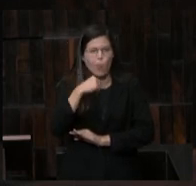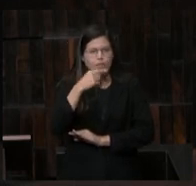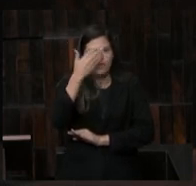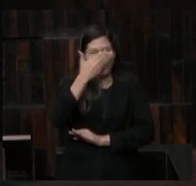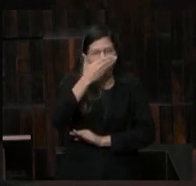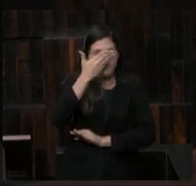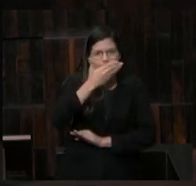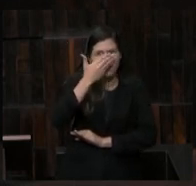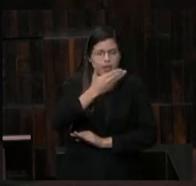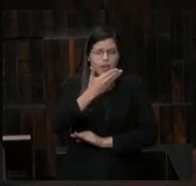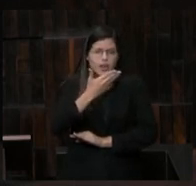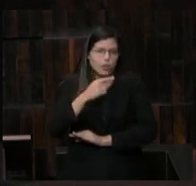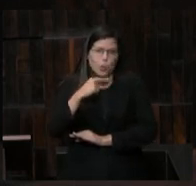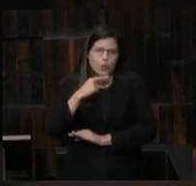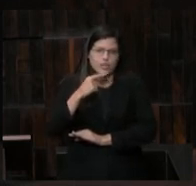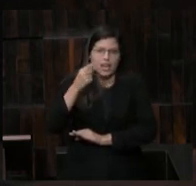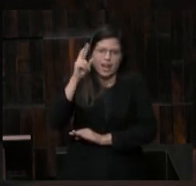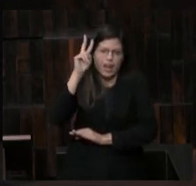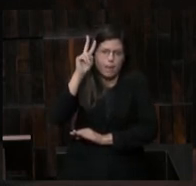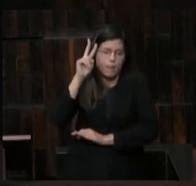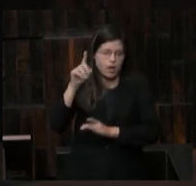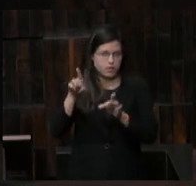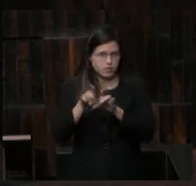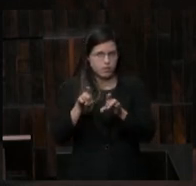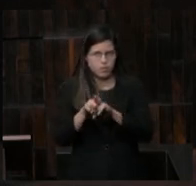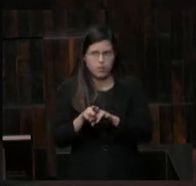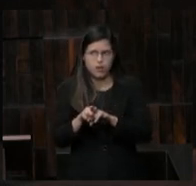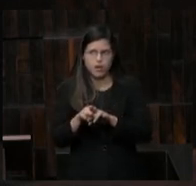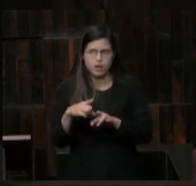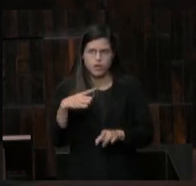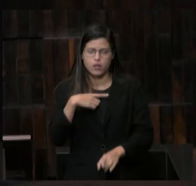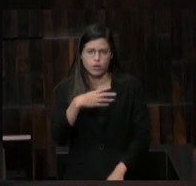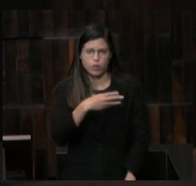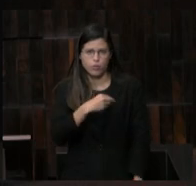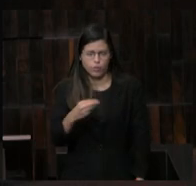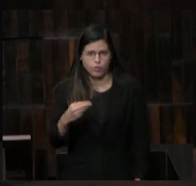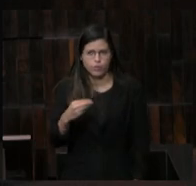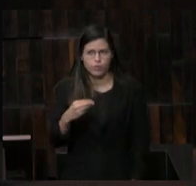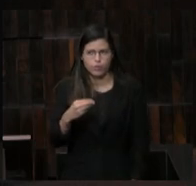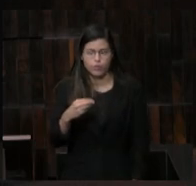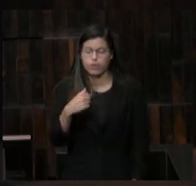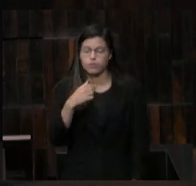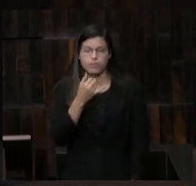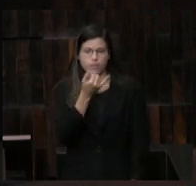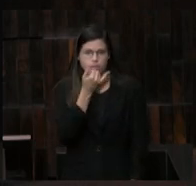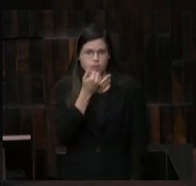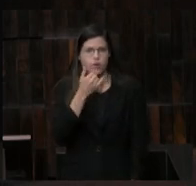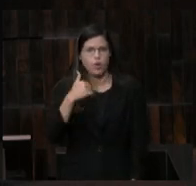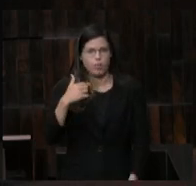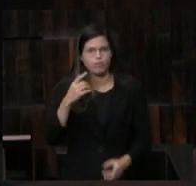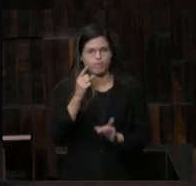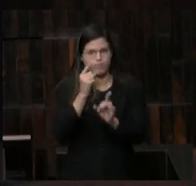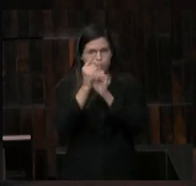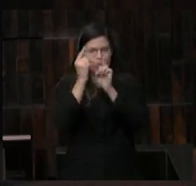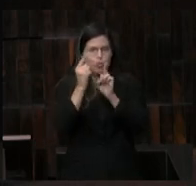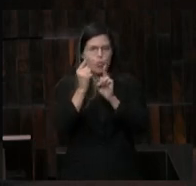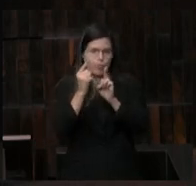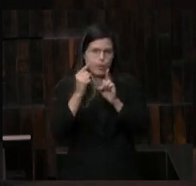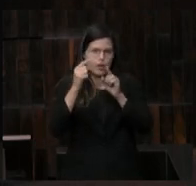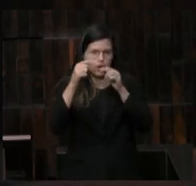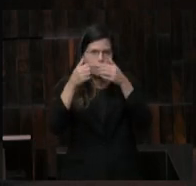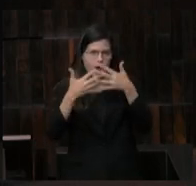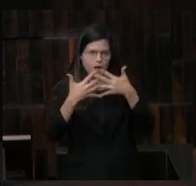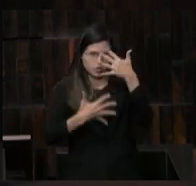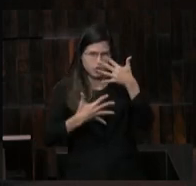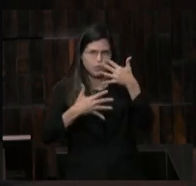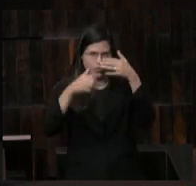diagnosticado tardiamente com autismo, tem 2 anos, praticamente, que eu me descobri atípico, e descobri através de uma